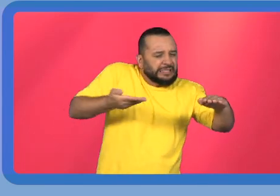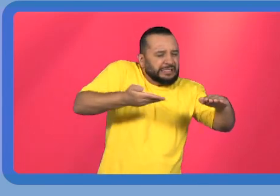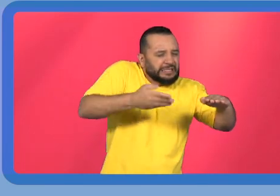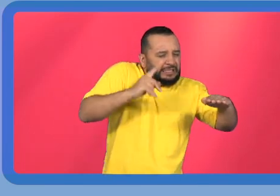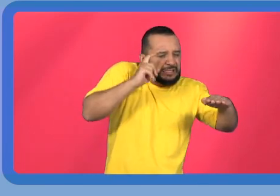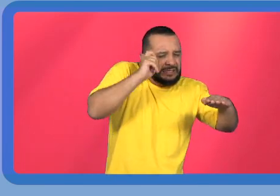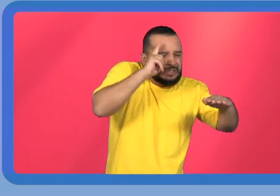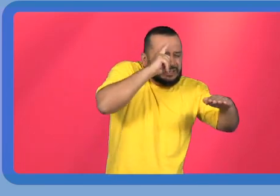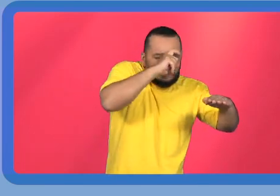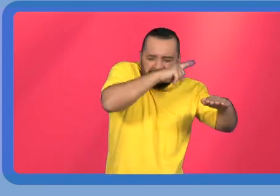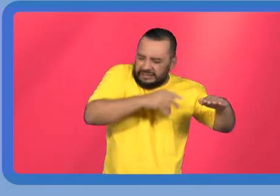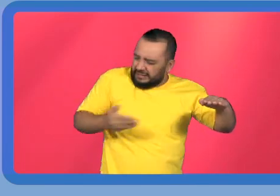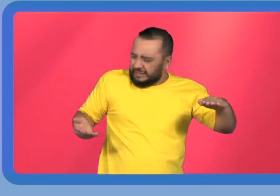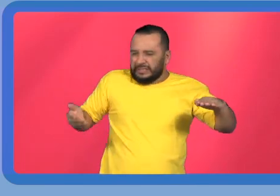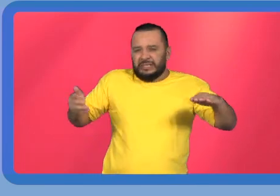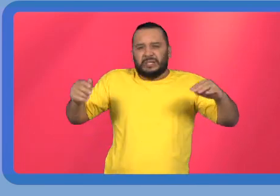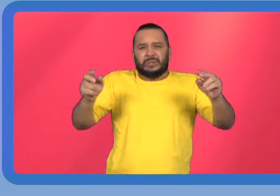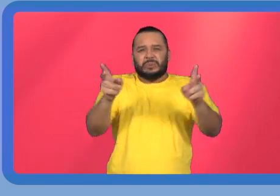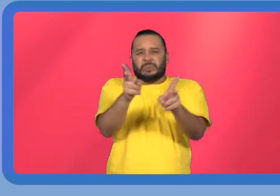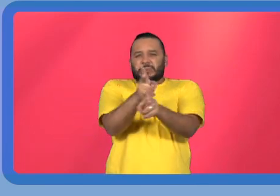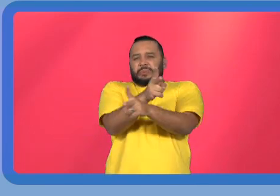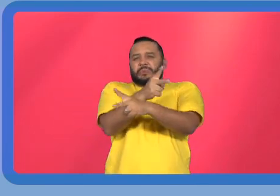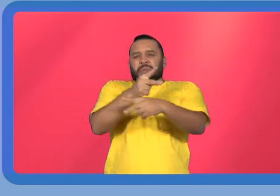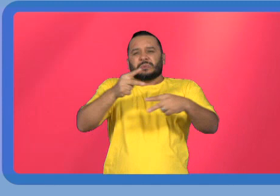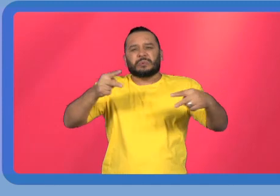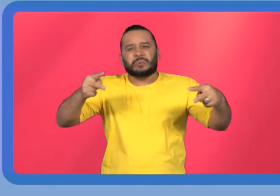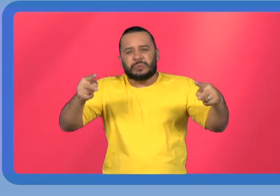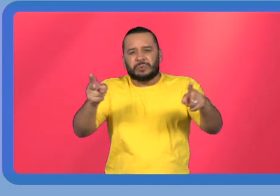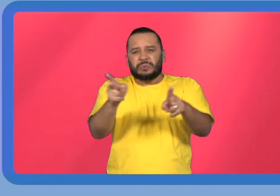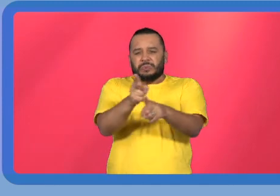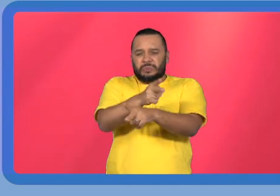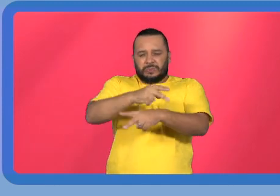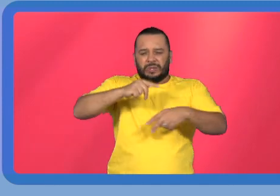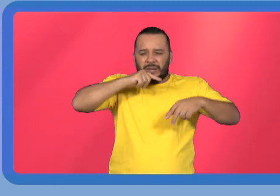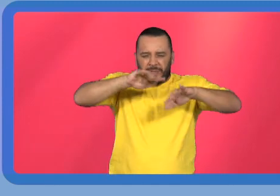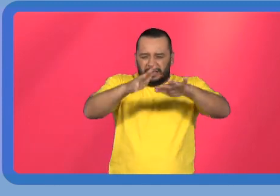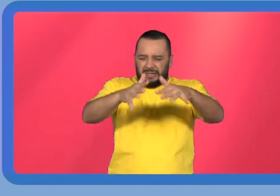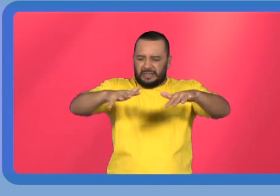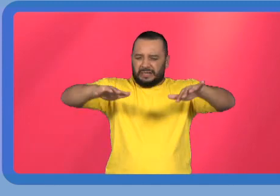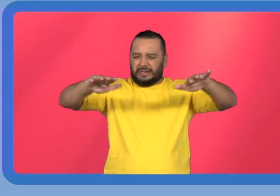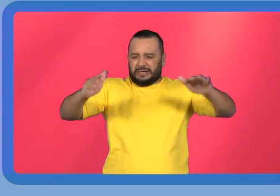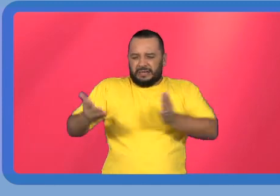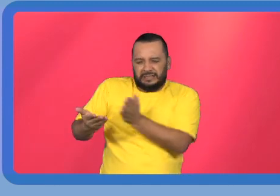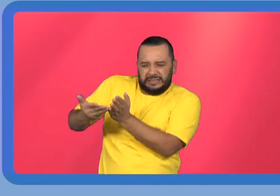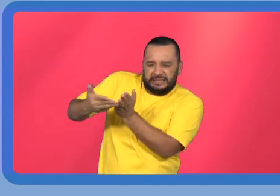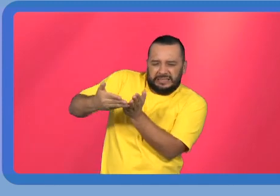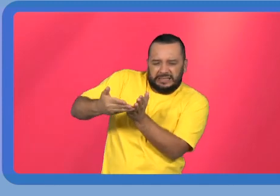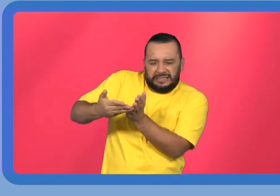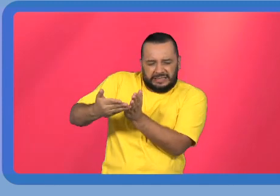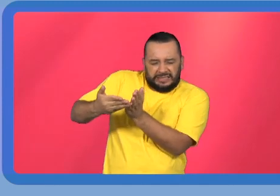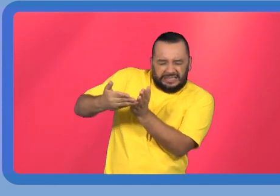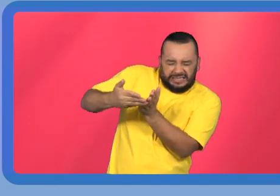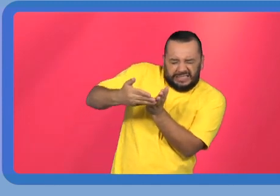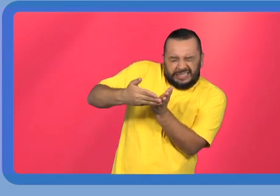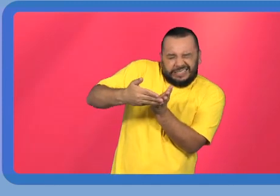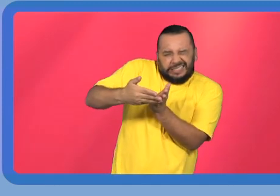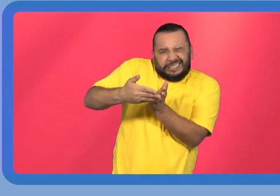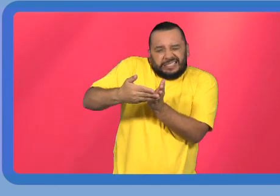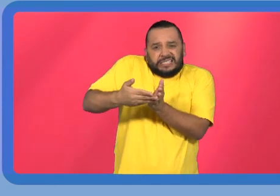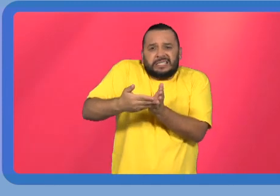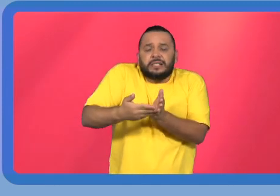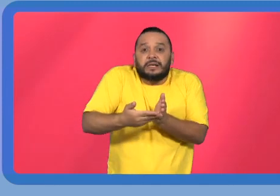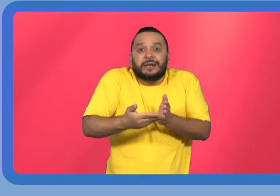chegar. Zum, zum, zum, lá no meio do mar.